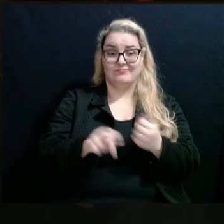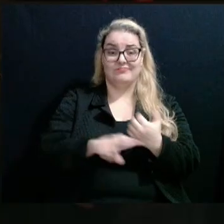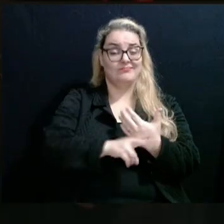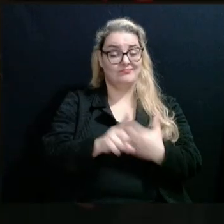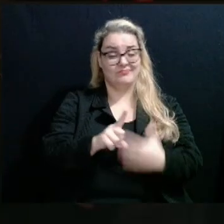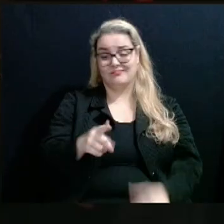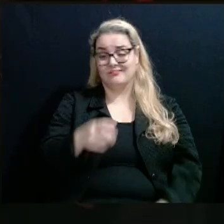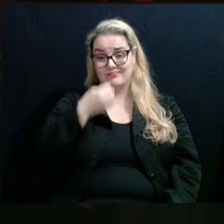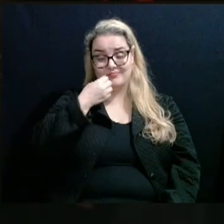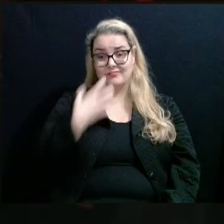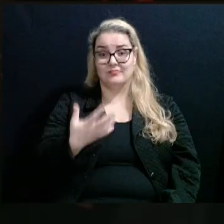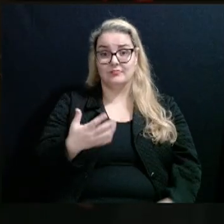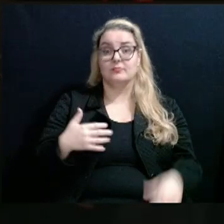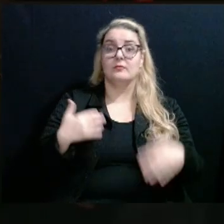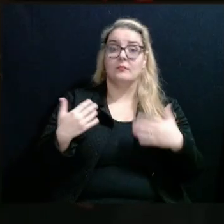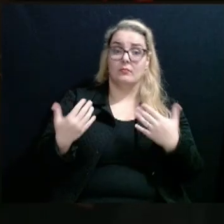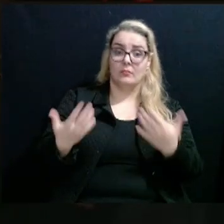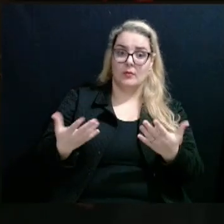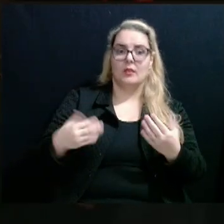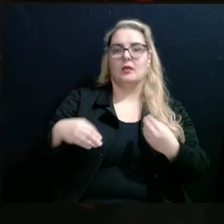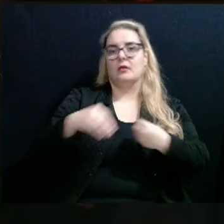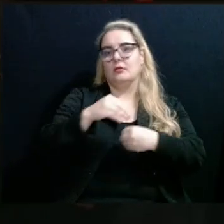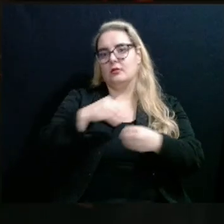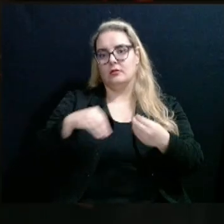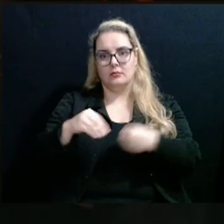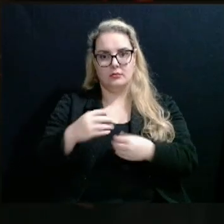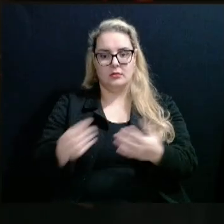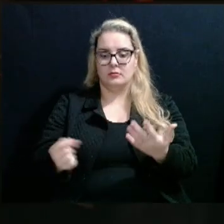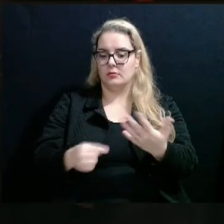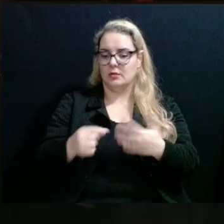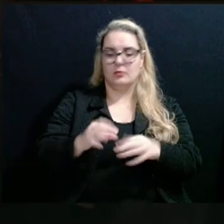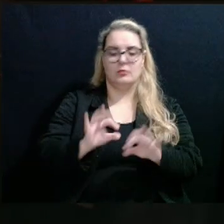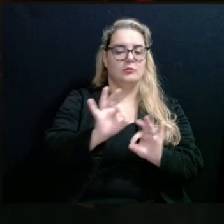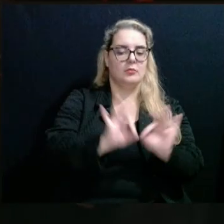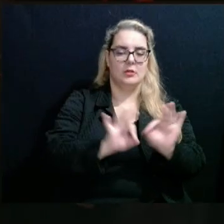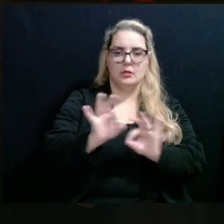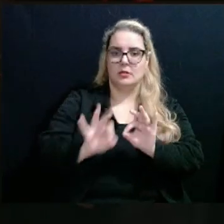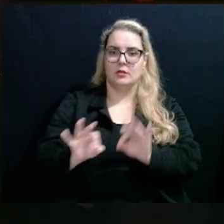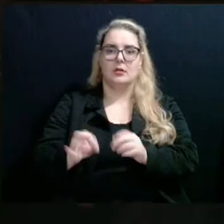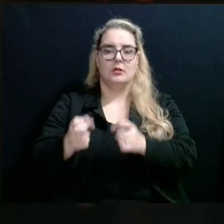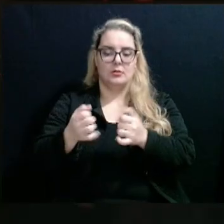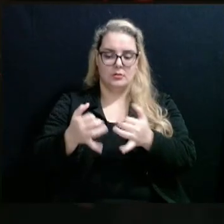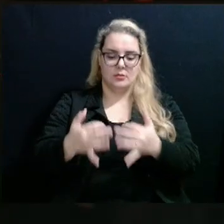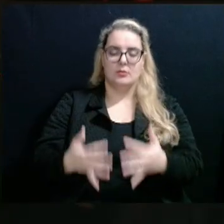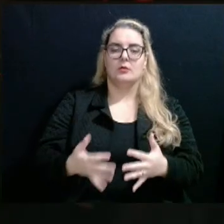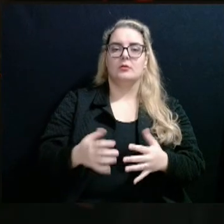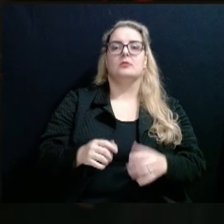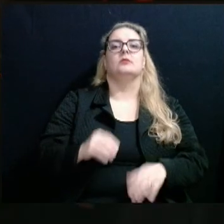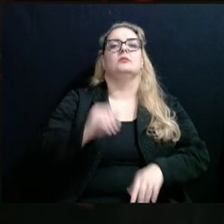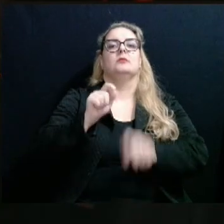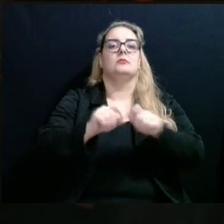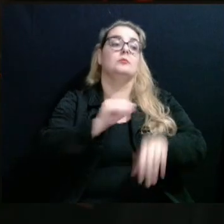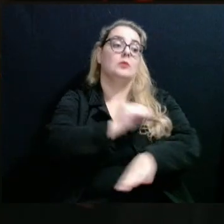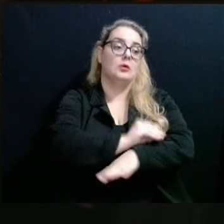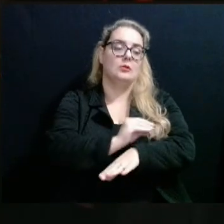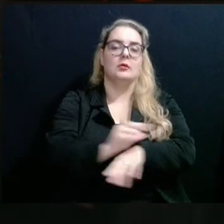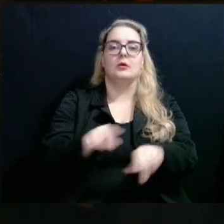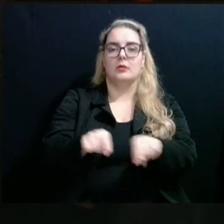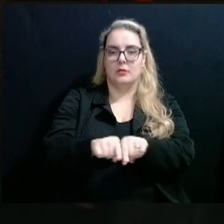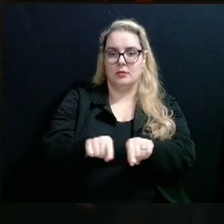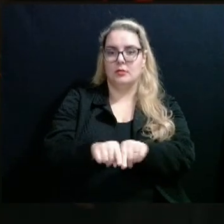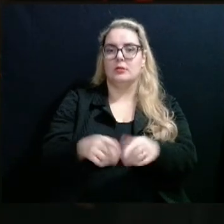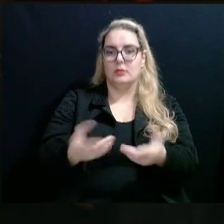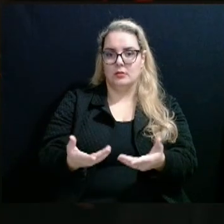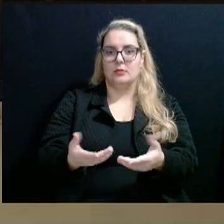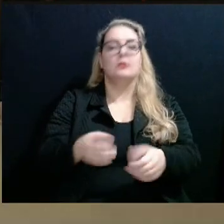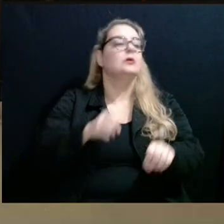aí envolve a questão do planejamento, da orientação de quem cuida e também da